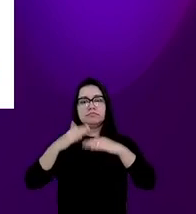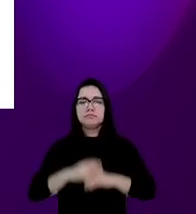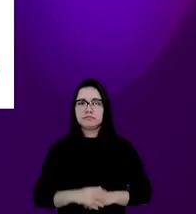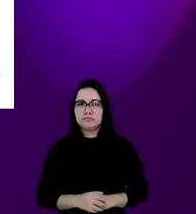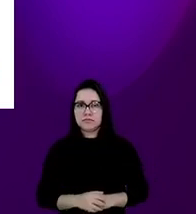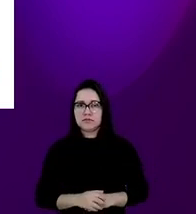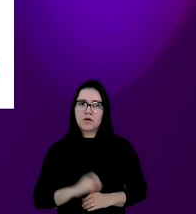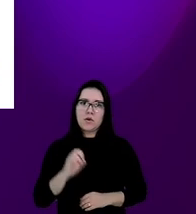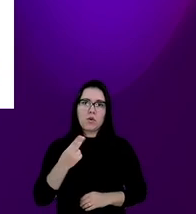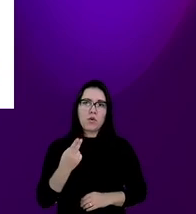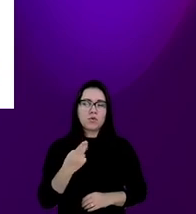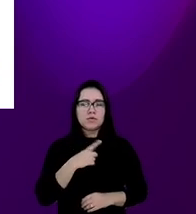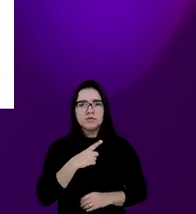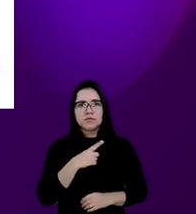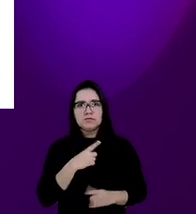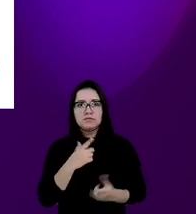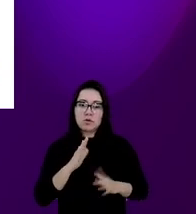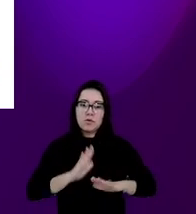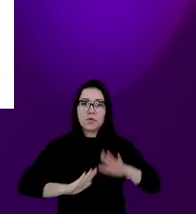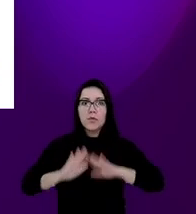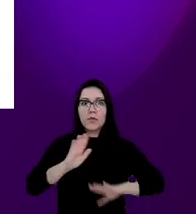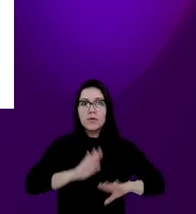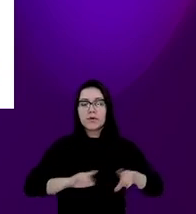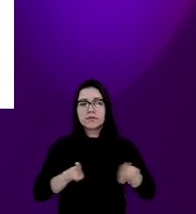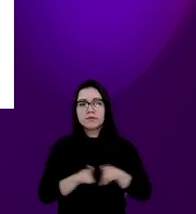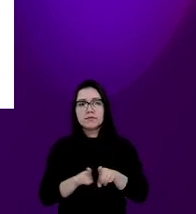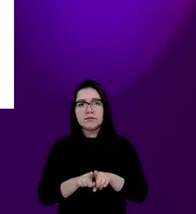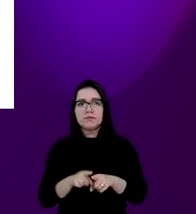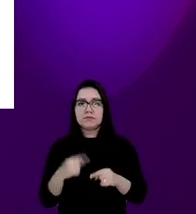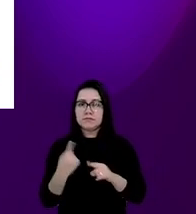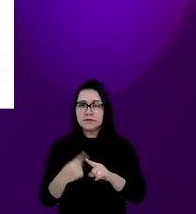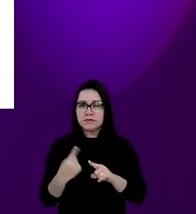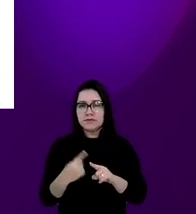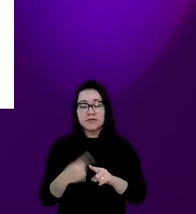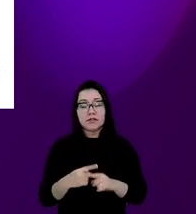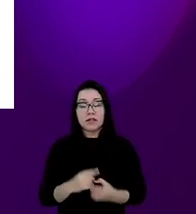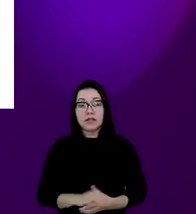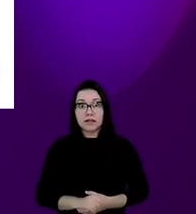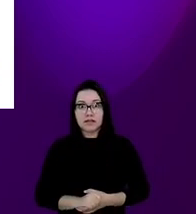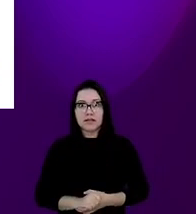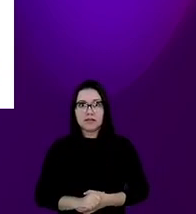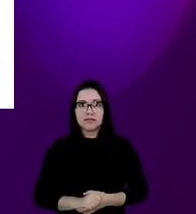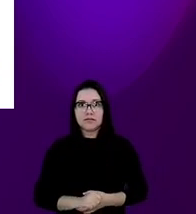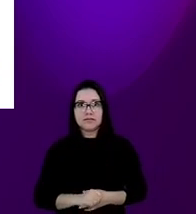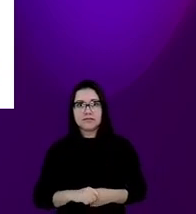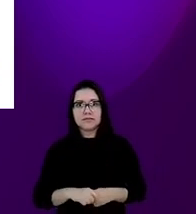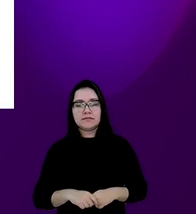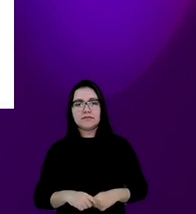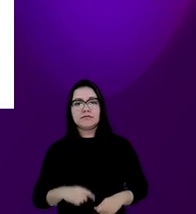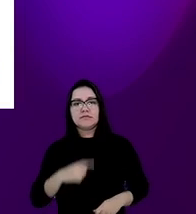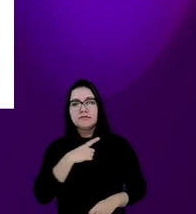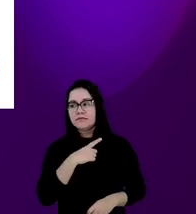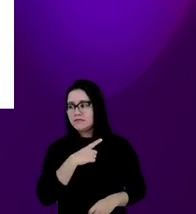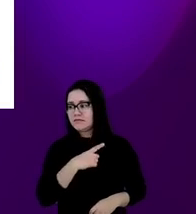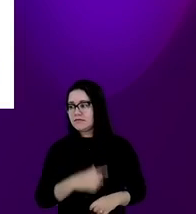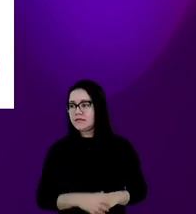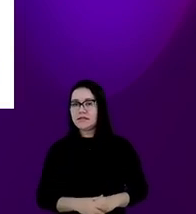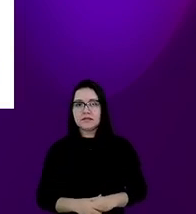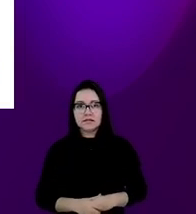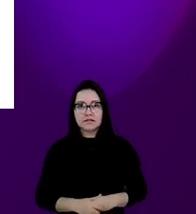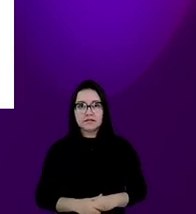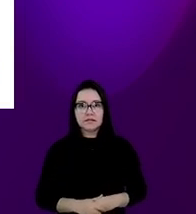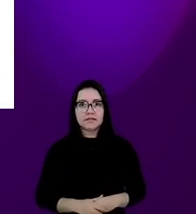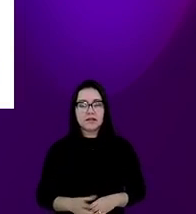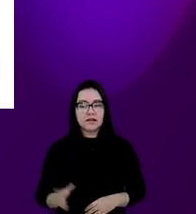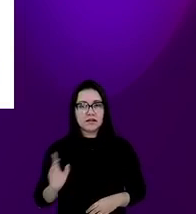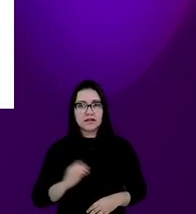muito grande, porque senão você pode levar... nós sabemos que existe uma relação direta entre a quantidade de